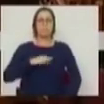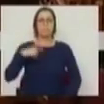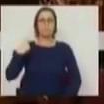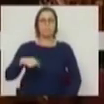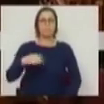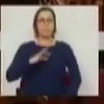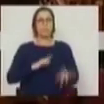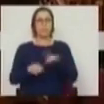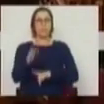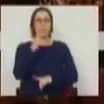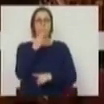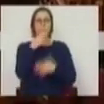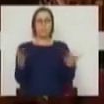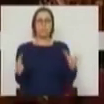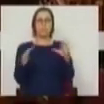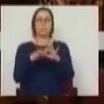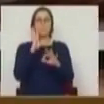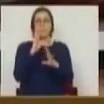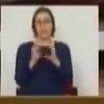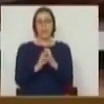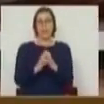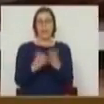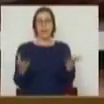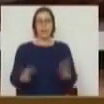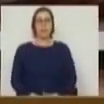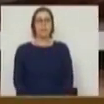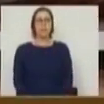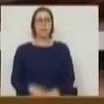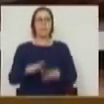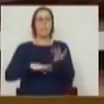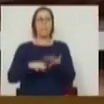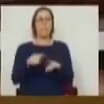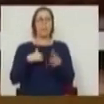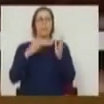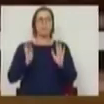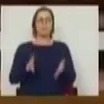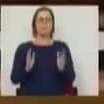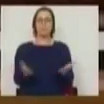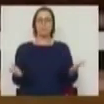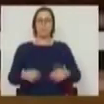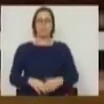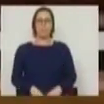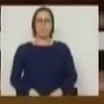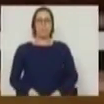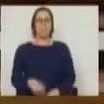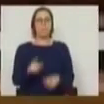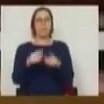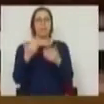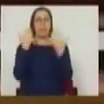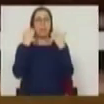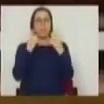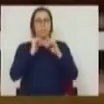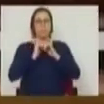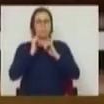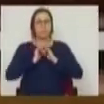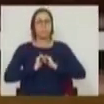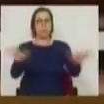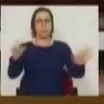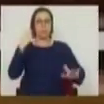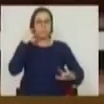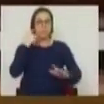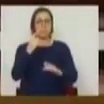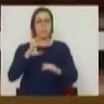Senhoras e senhores deputados, vamos falar sobre a Caixa Geral de Depósitos. E para fazê-lo nem precisamos de recorrer à fuga de informação que motivou o CDS